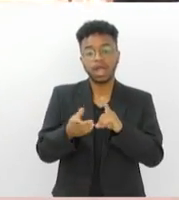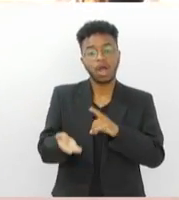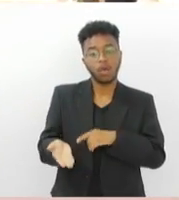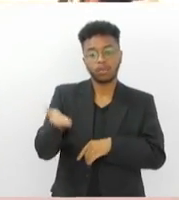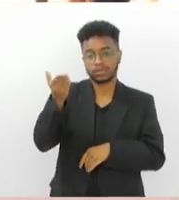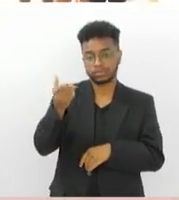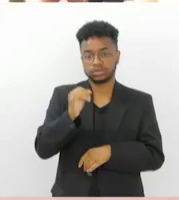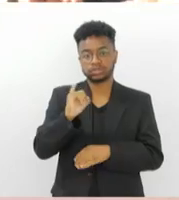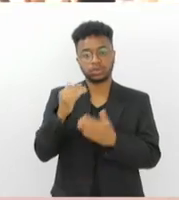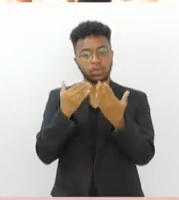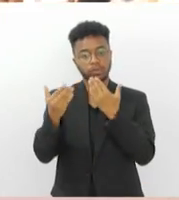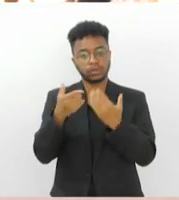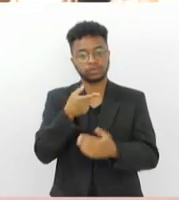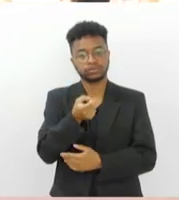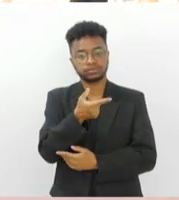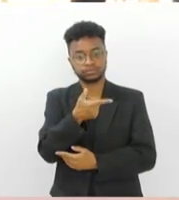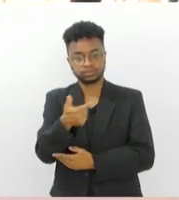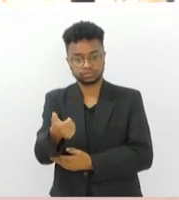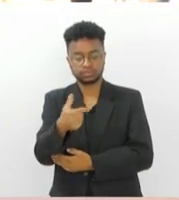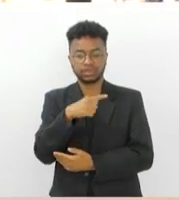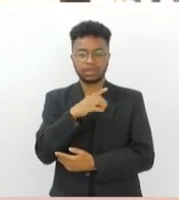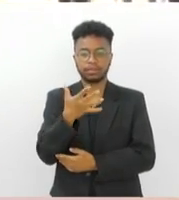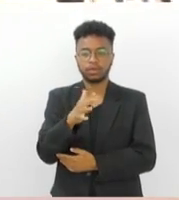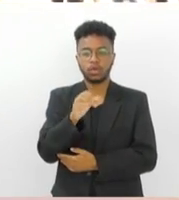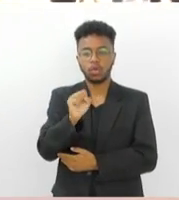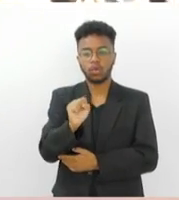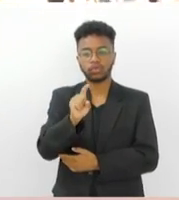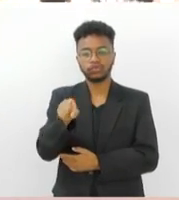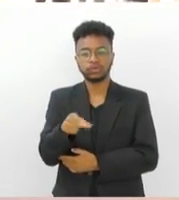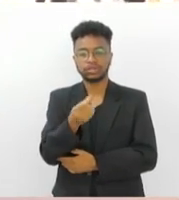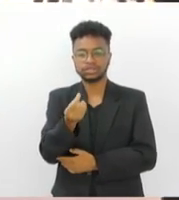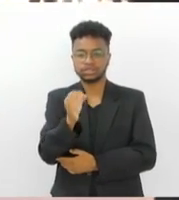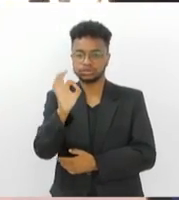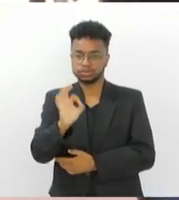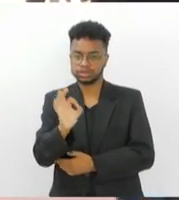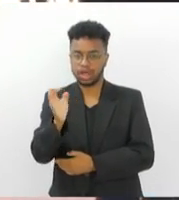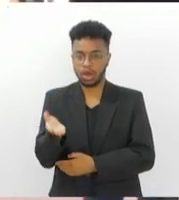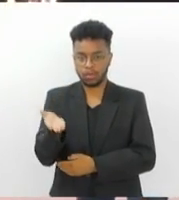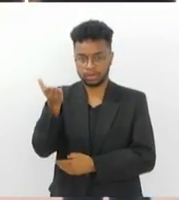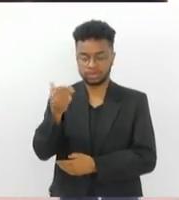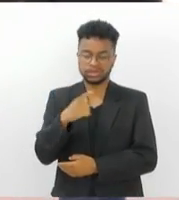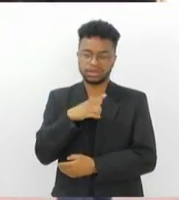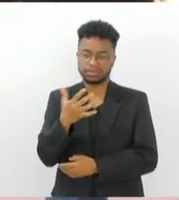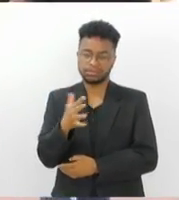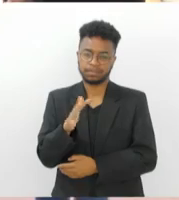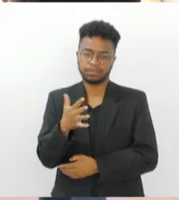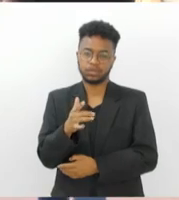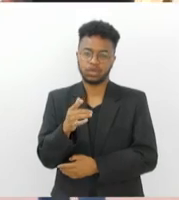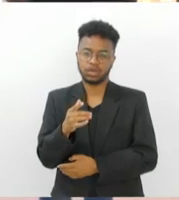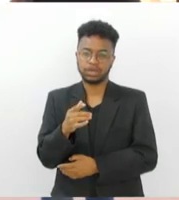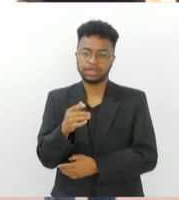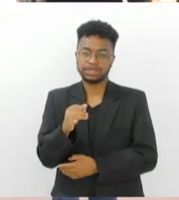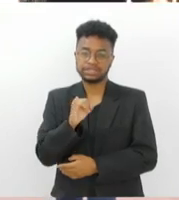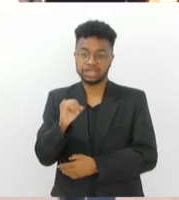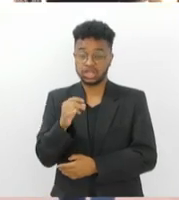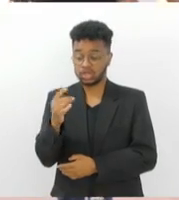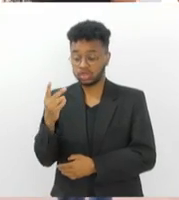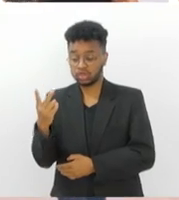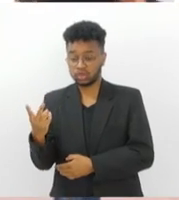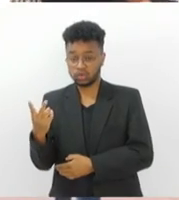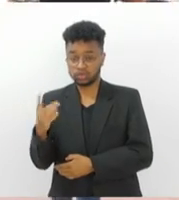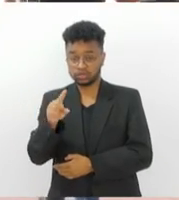relação a 2021 em torno de 8.6% que dá em média aí a um divórcio a cada